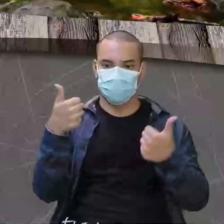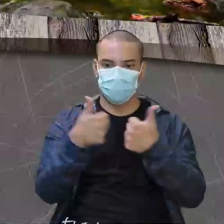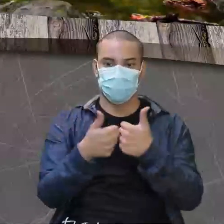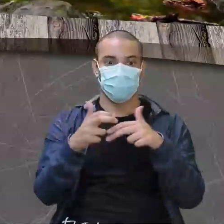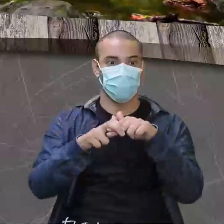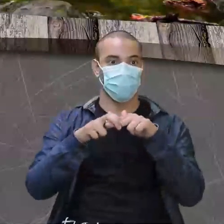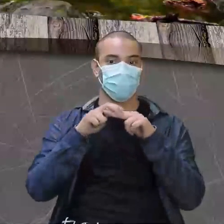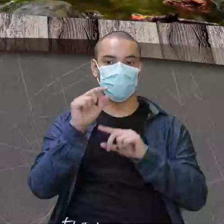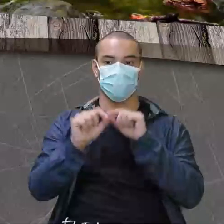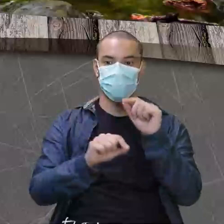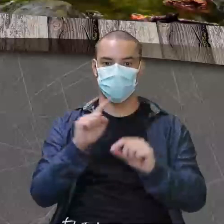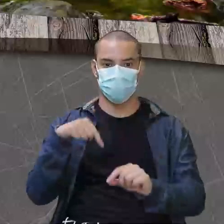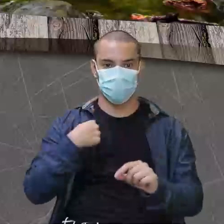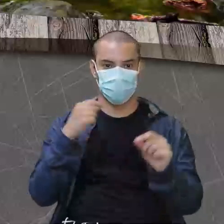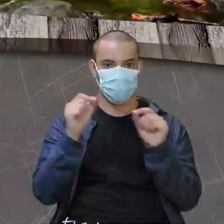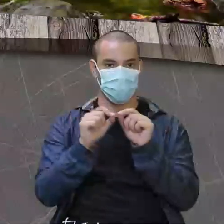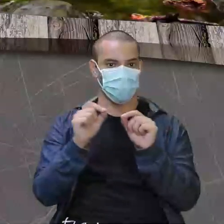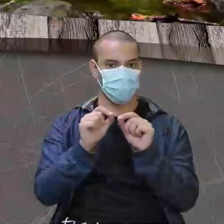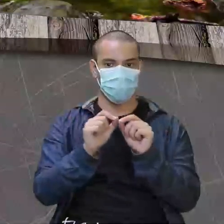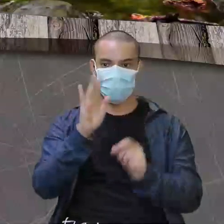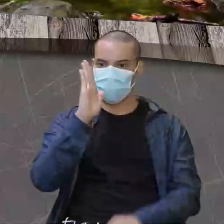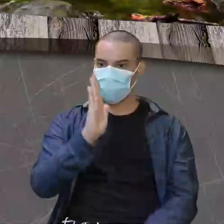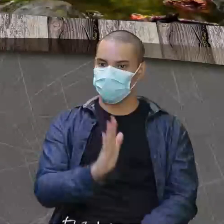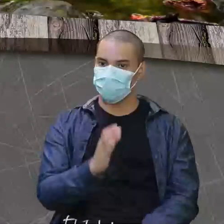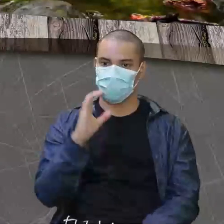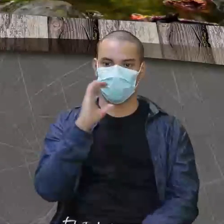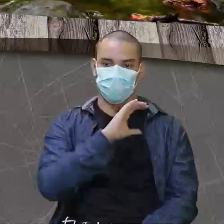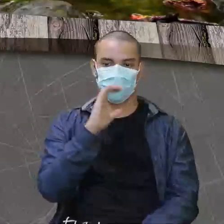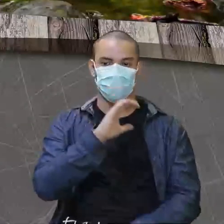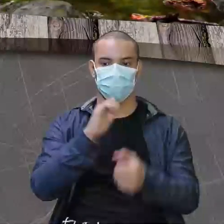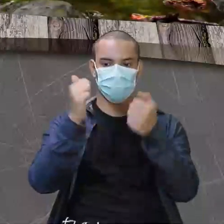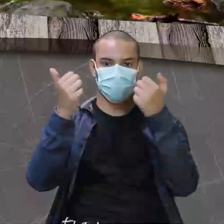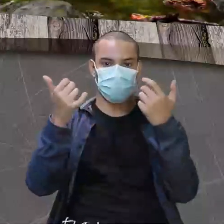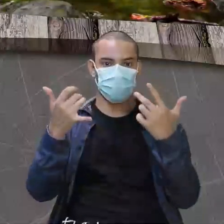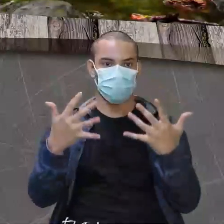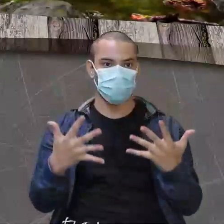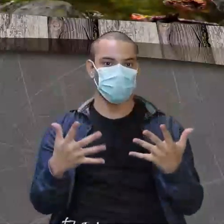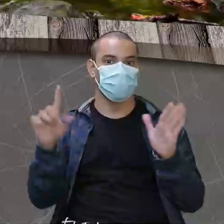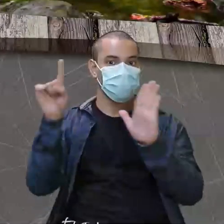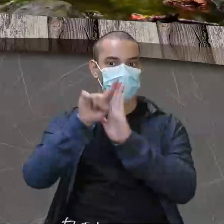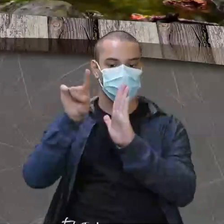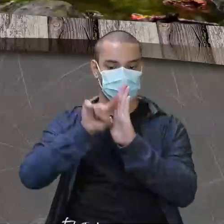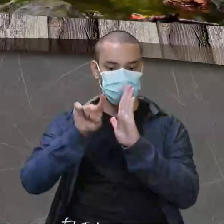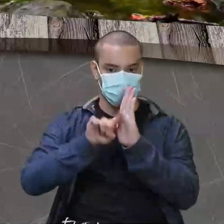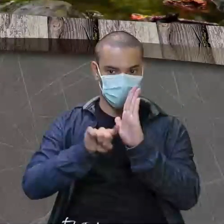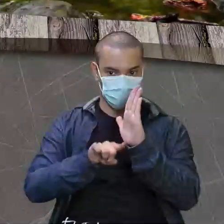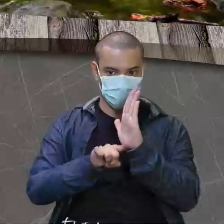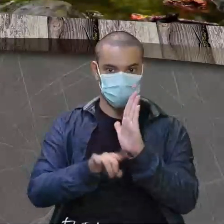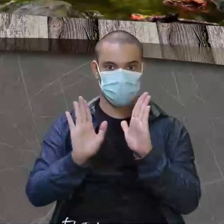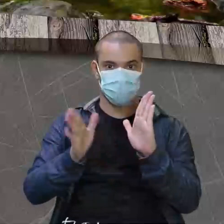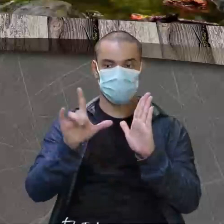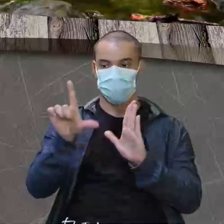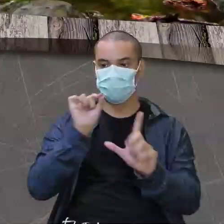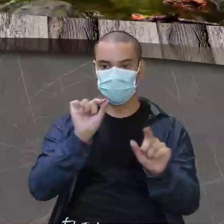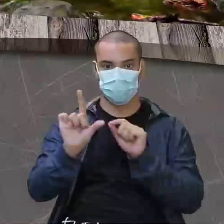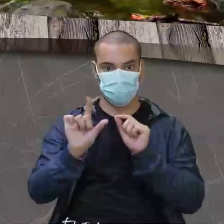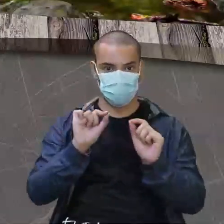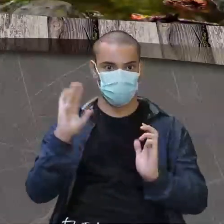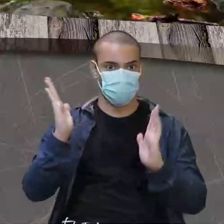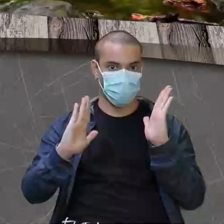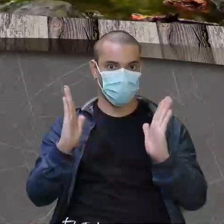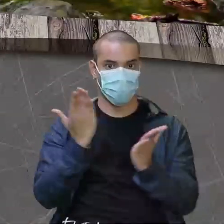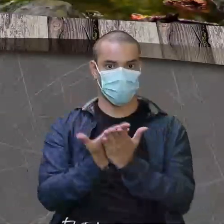isso, a gente vai já de cara falar sobre as nossas questões que a gente separou aqui durante a